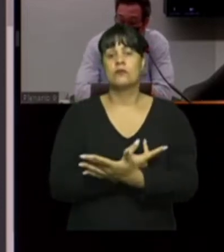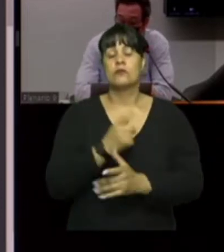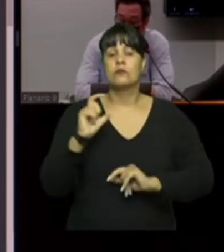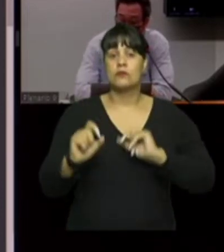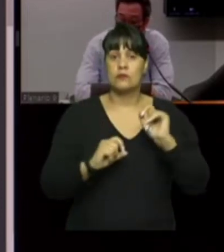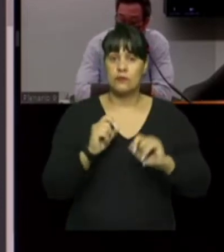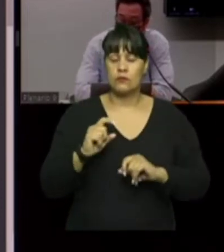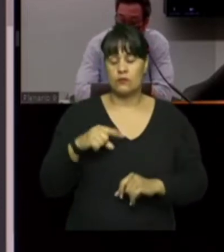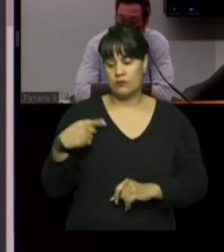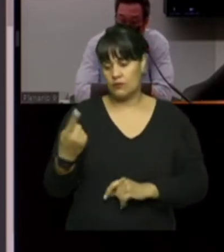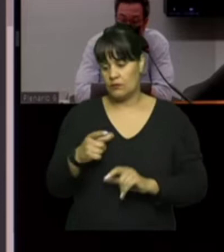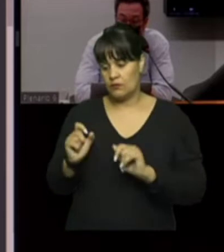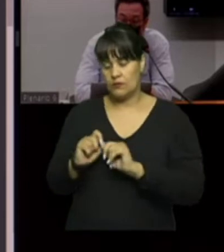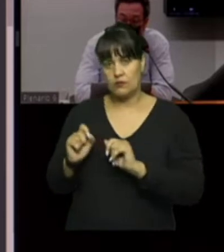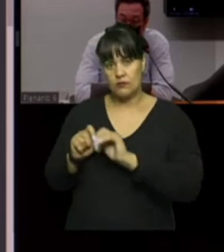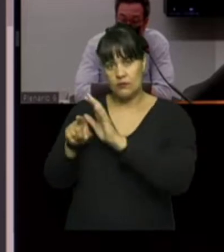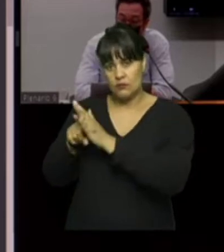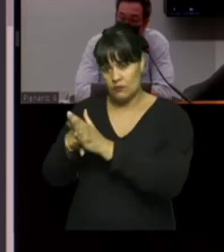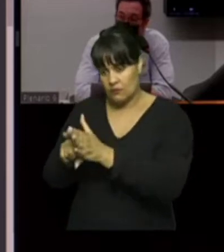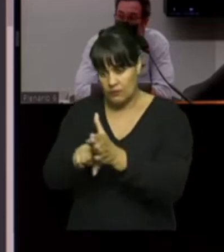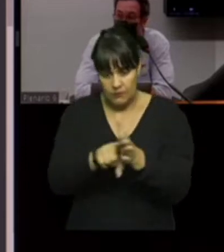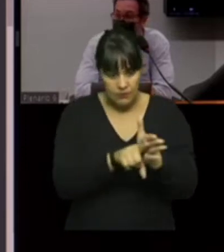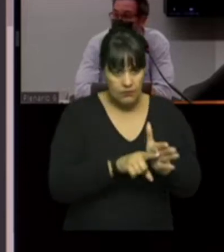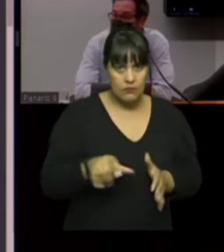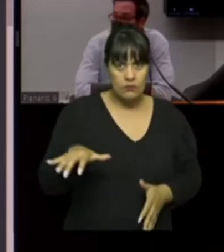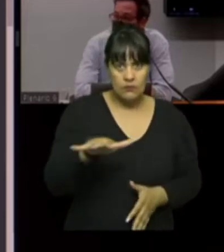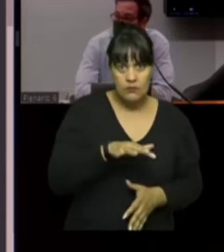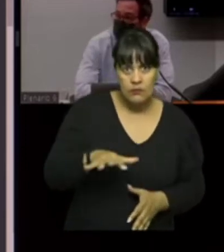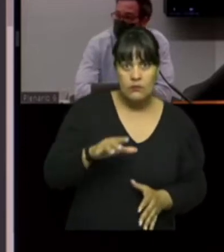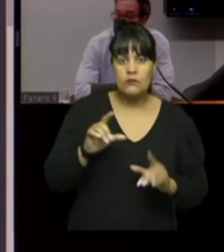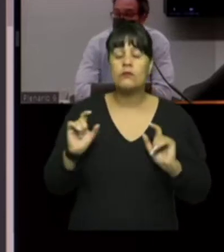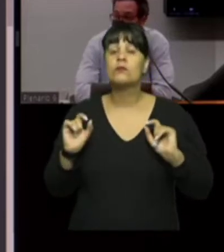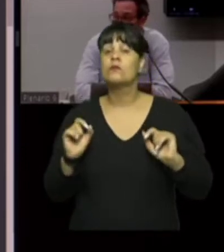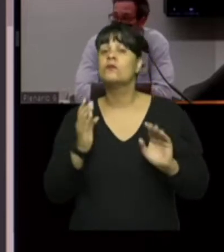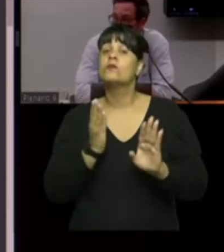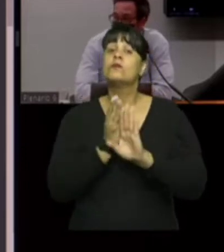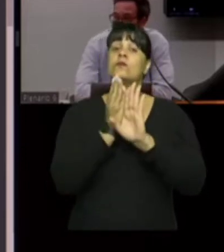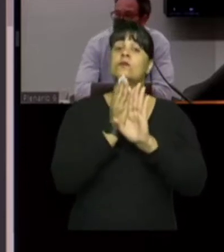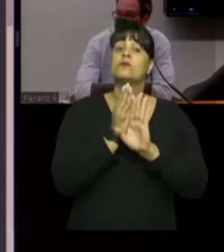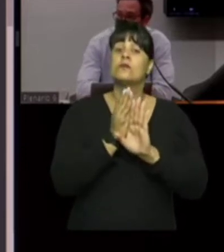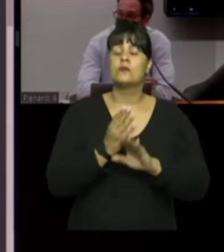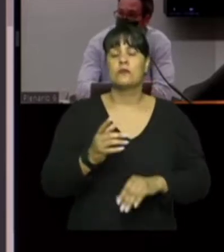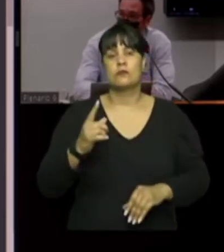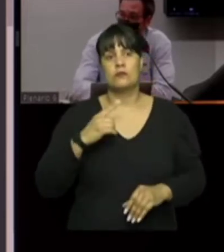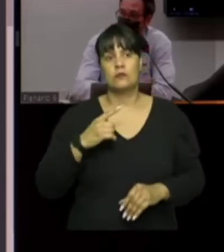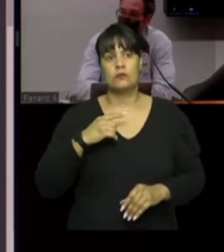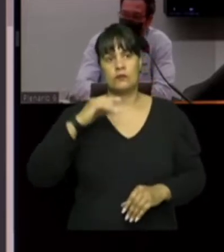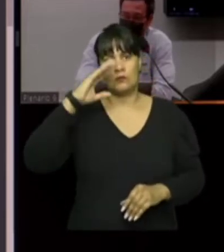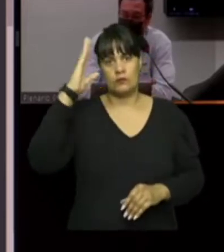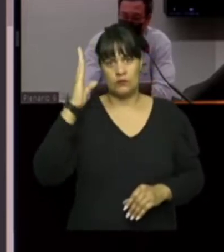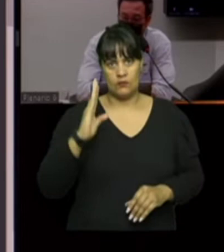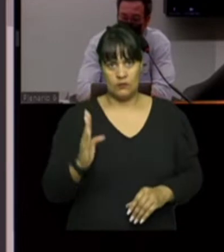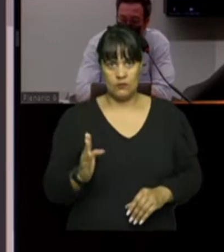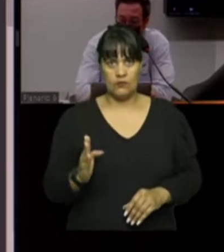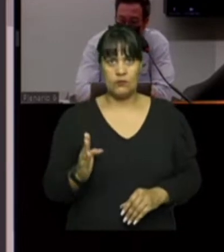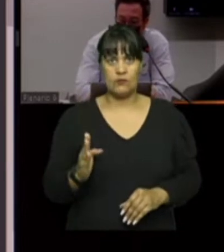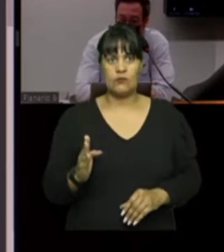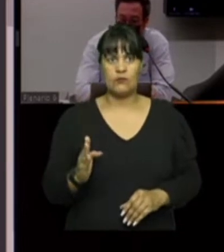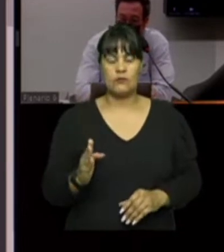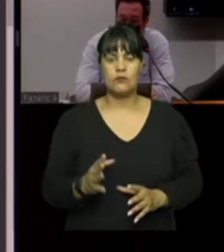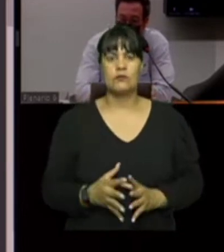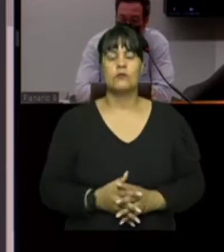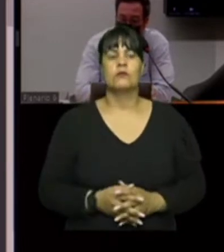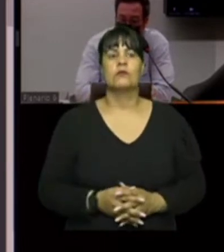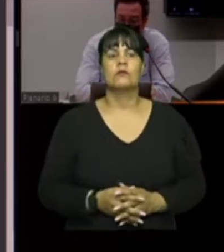de saúde mental, levantou que, no mínimo, no Brasil, no mínimo, né, porque o exercício de levantar dados é